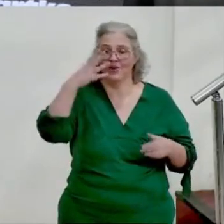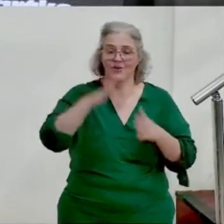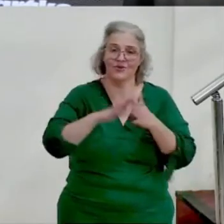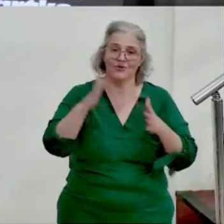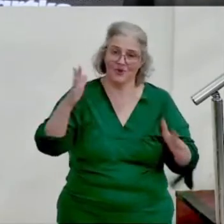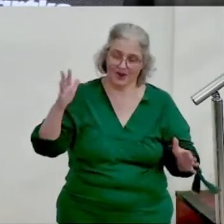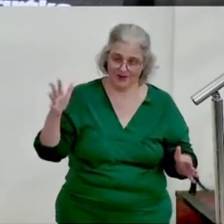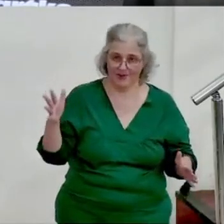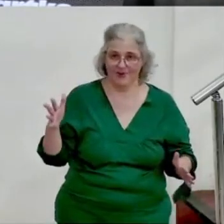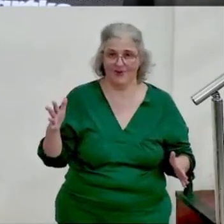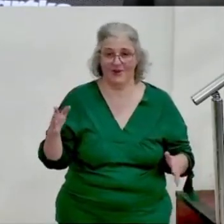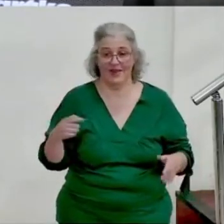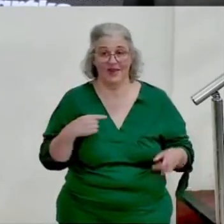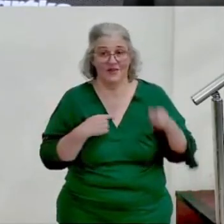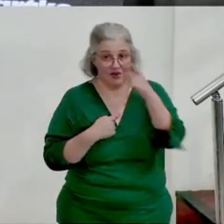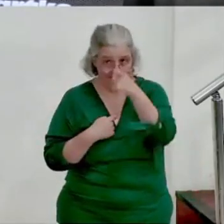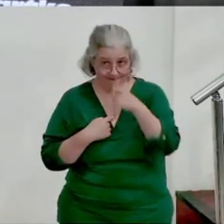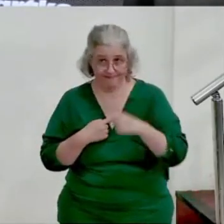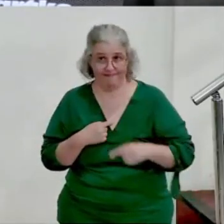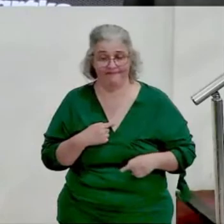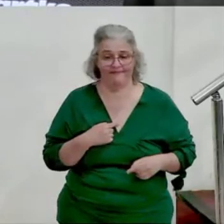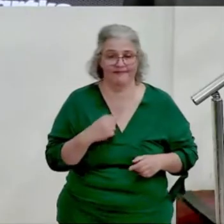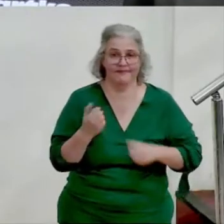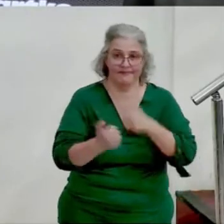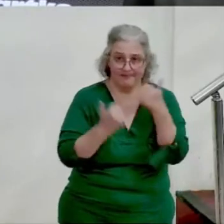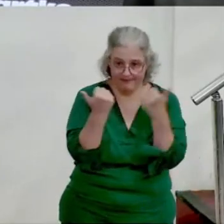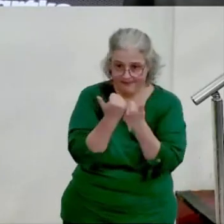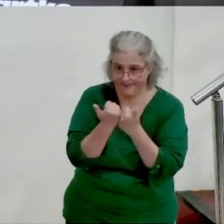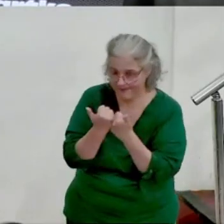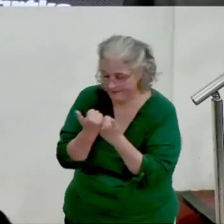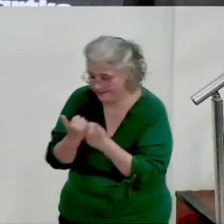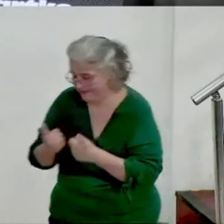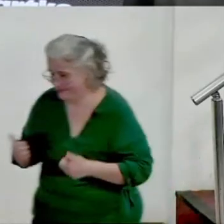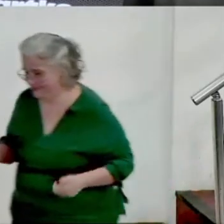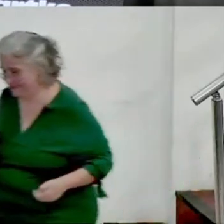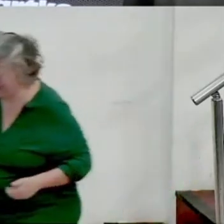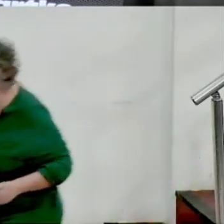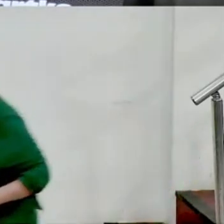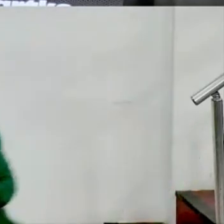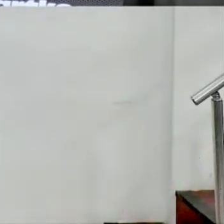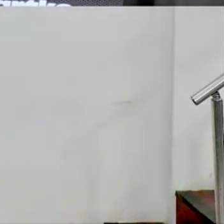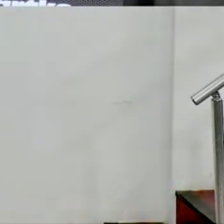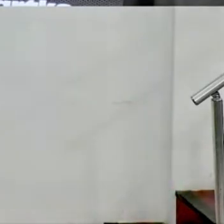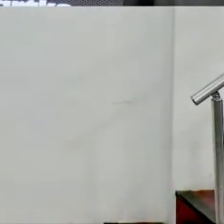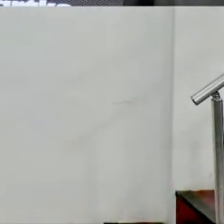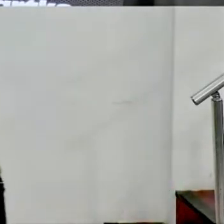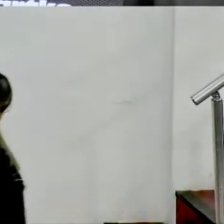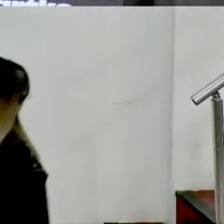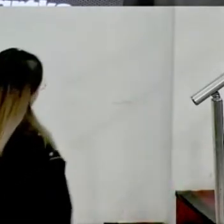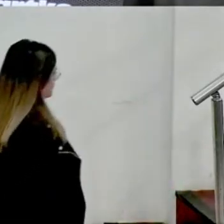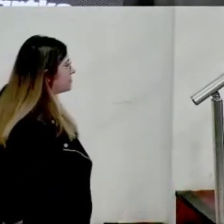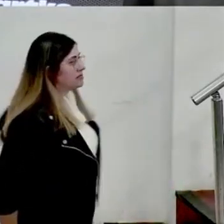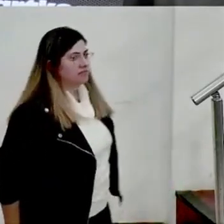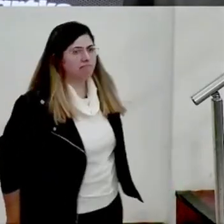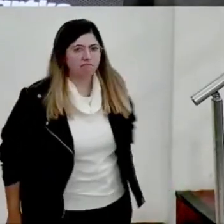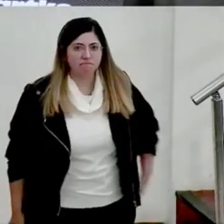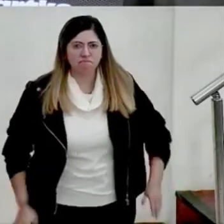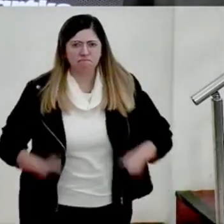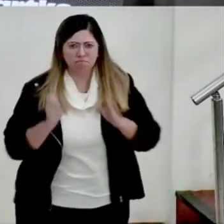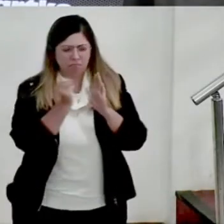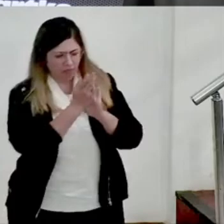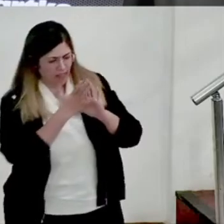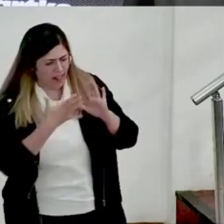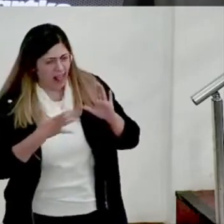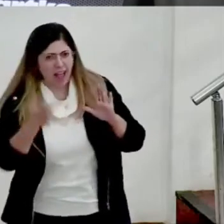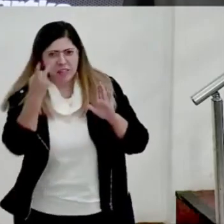em você. A luz brilhou no seu coração. A luz